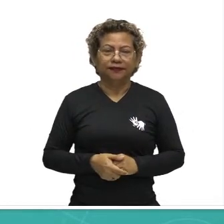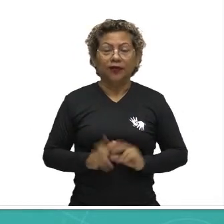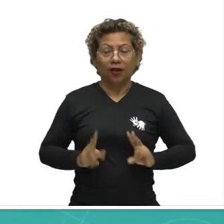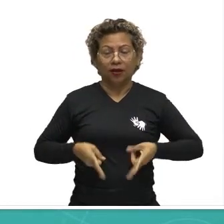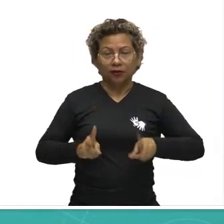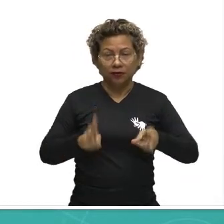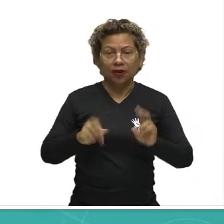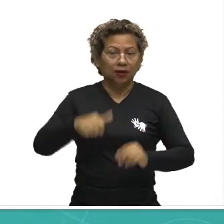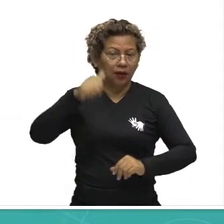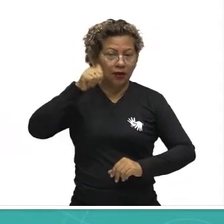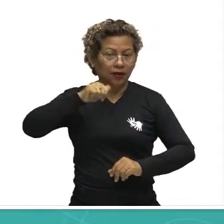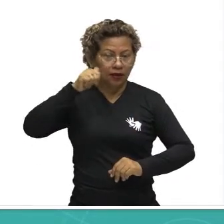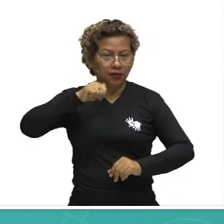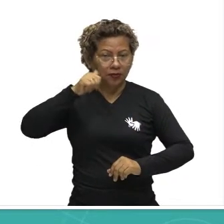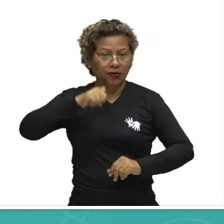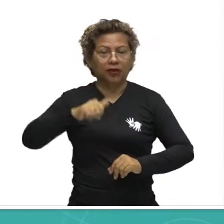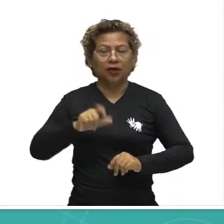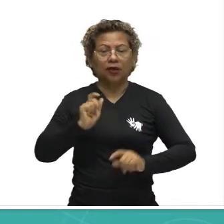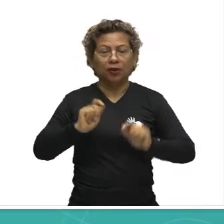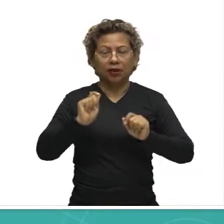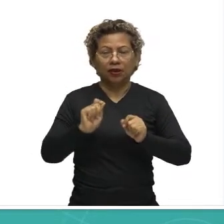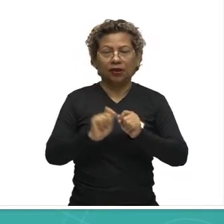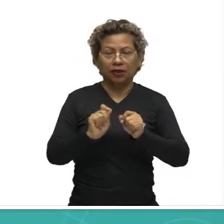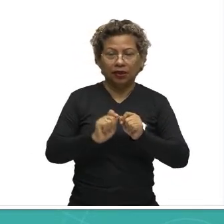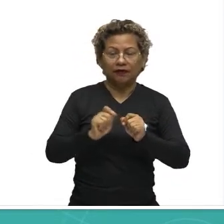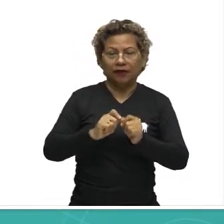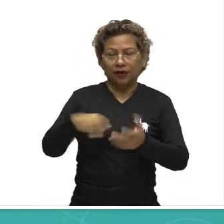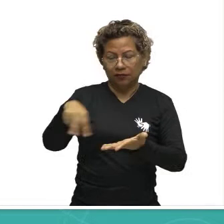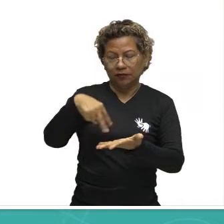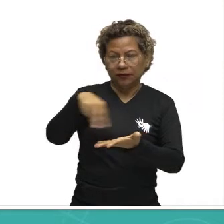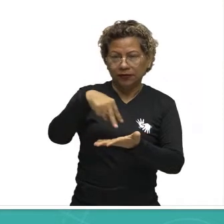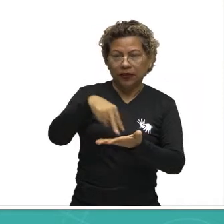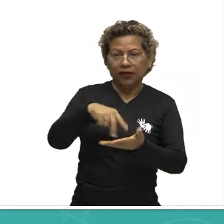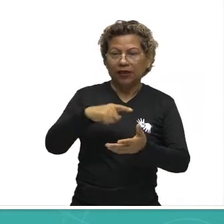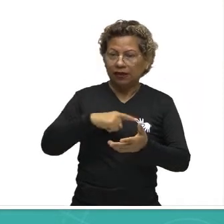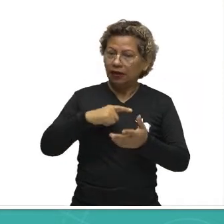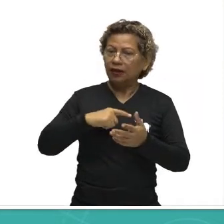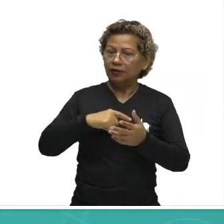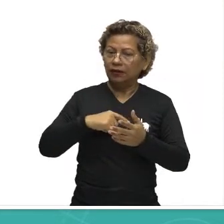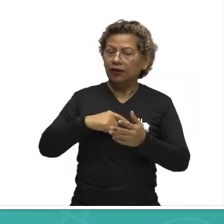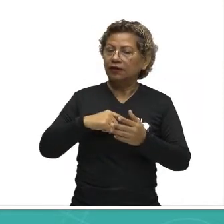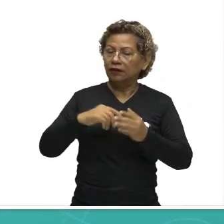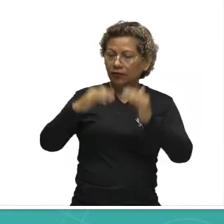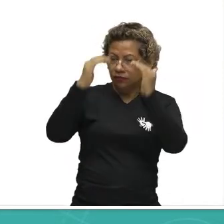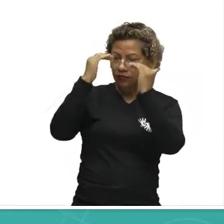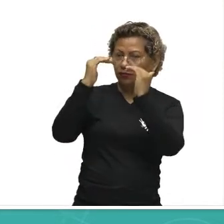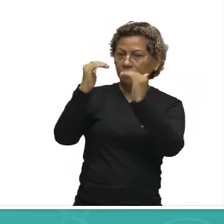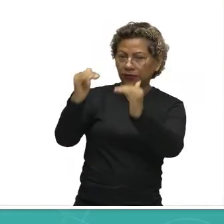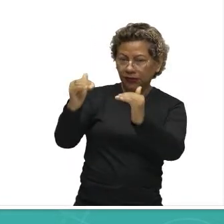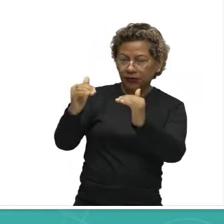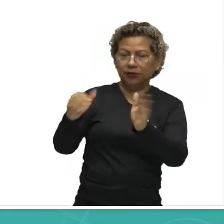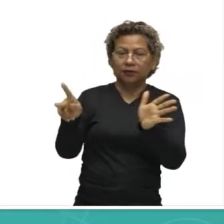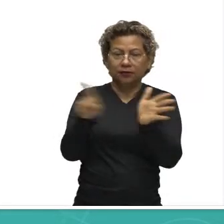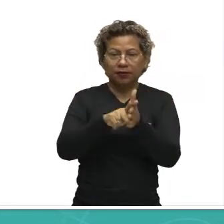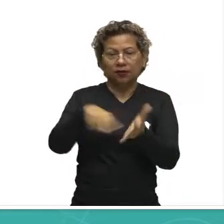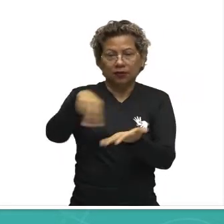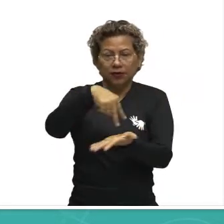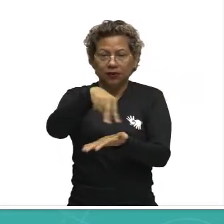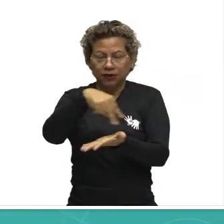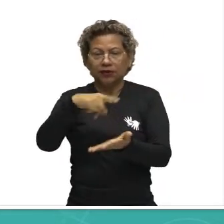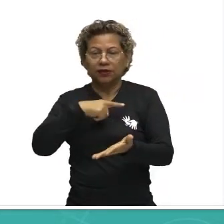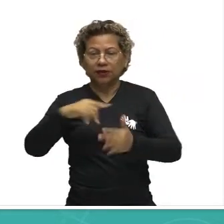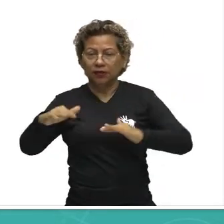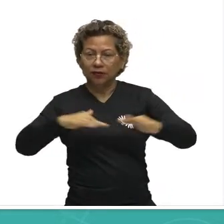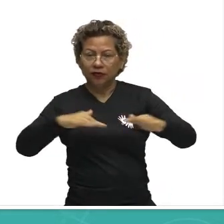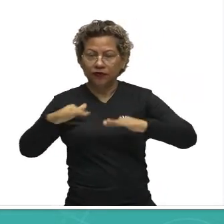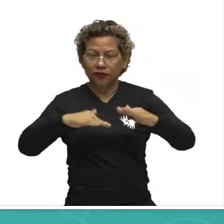as mulheres devem tratar a dança do ventre como respeito e amor, além da própria dança, que usa movimentos